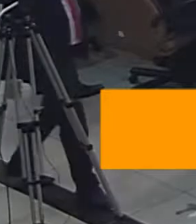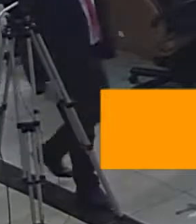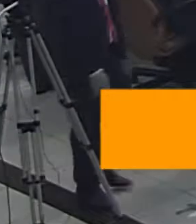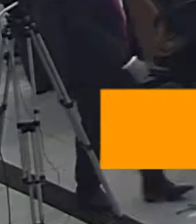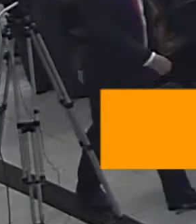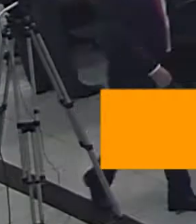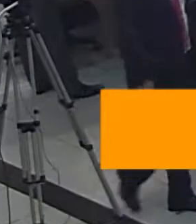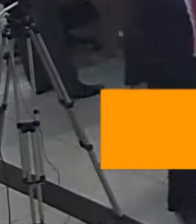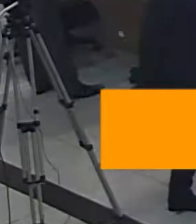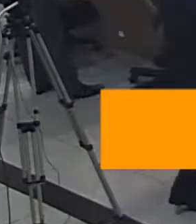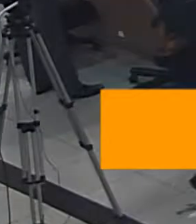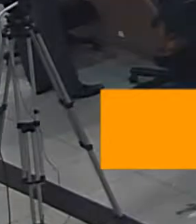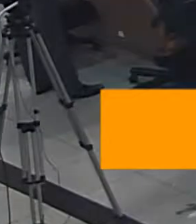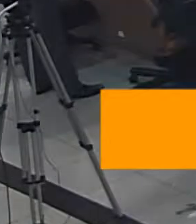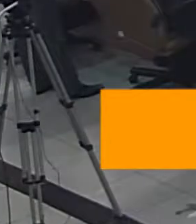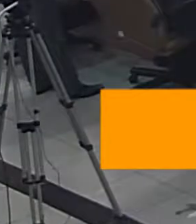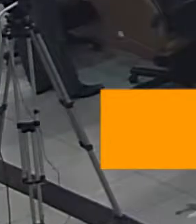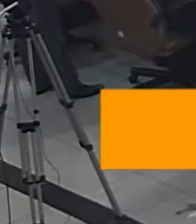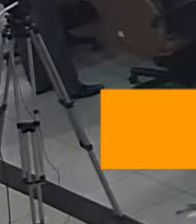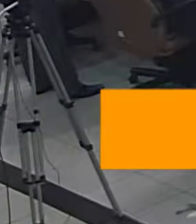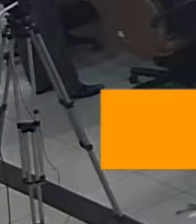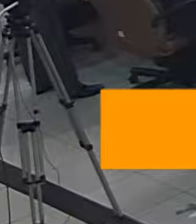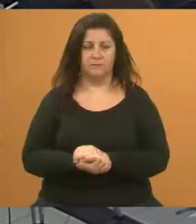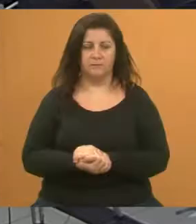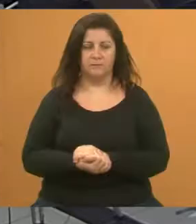Bom dia a todos.